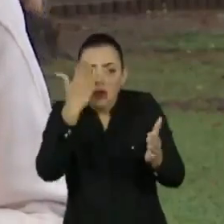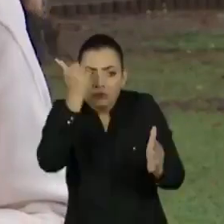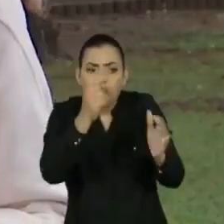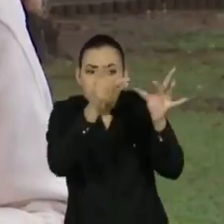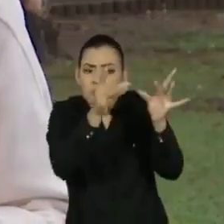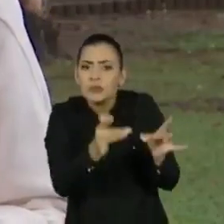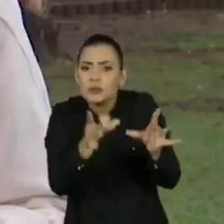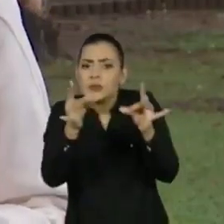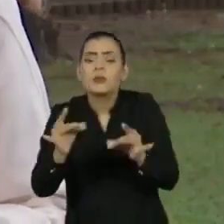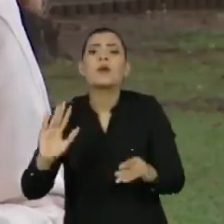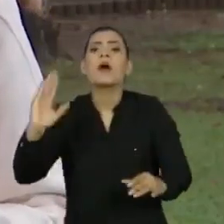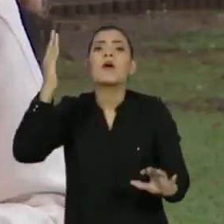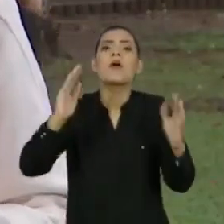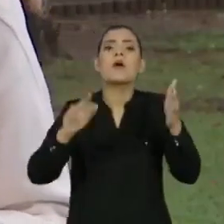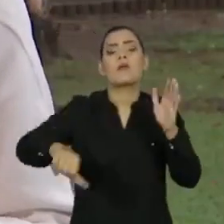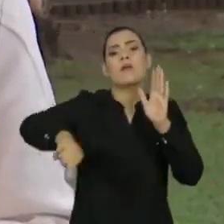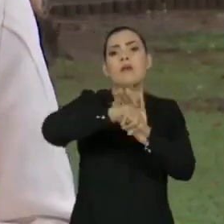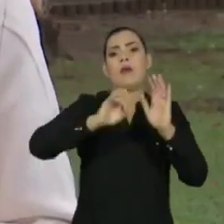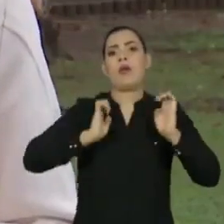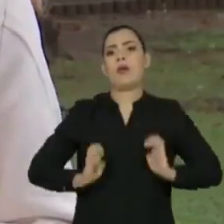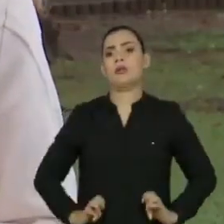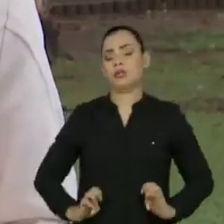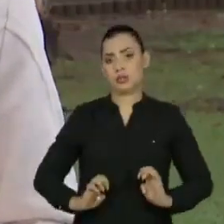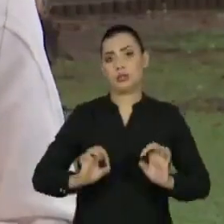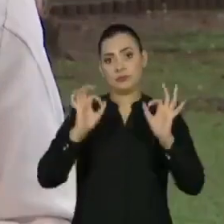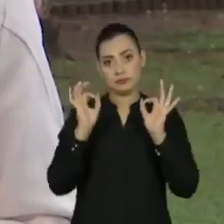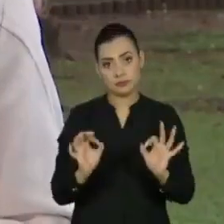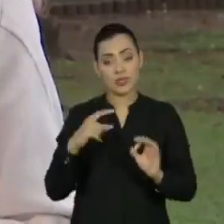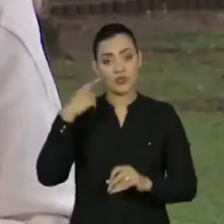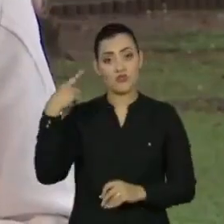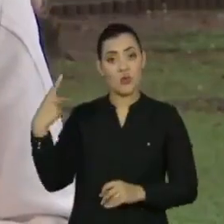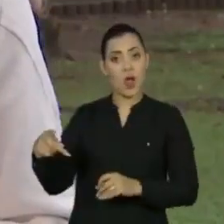para apurar possíveis irregularidades éticas e disciplinares dos advogados envolvidos.